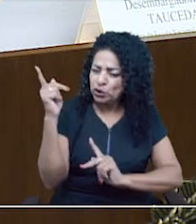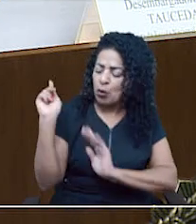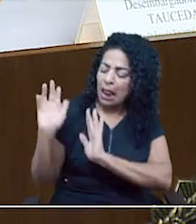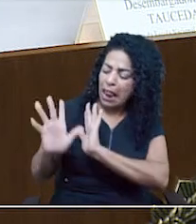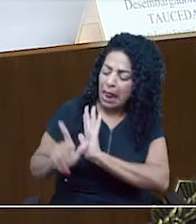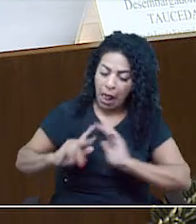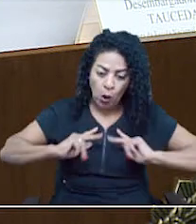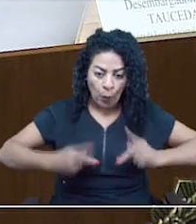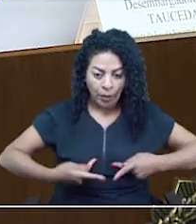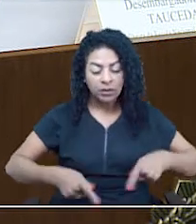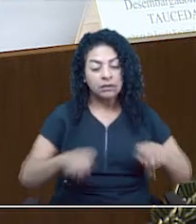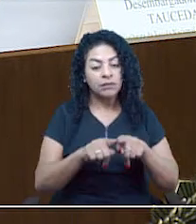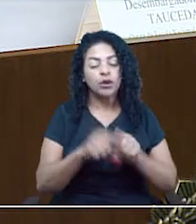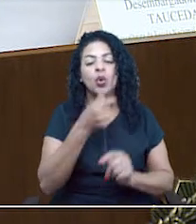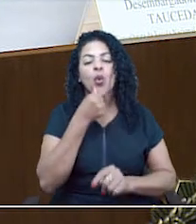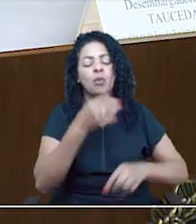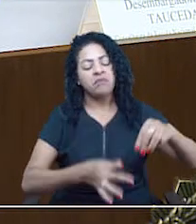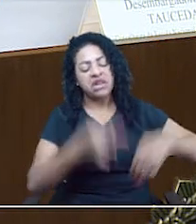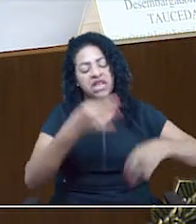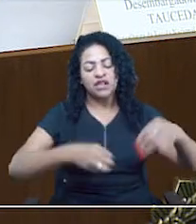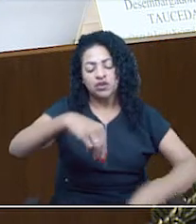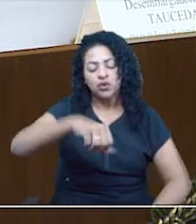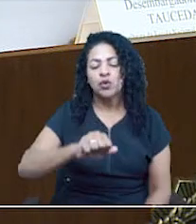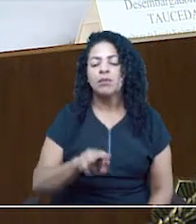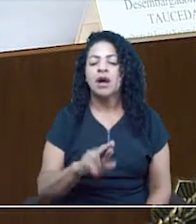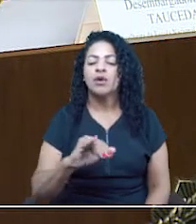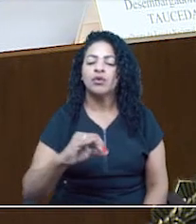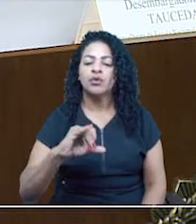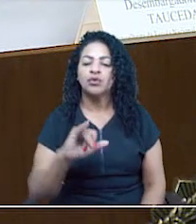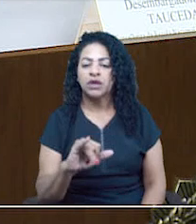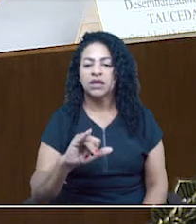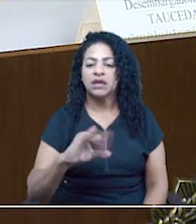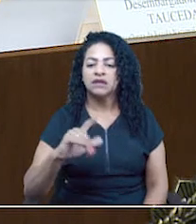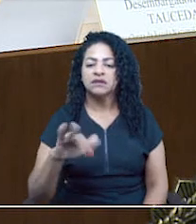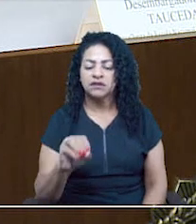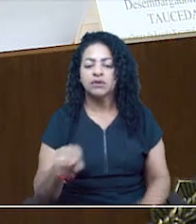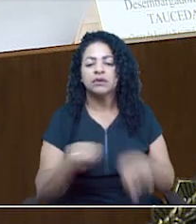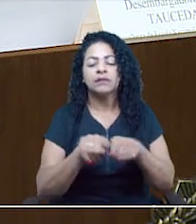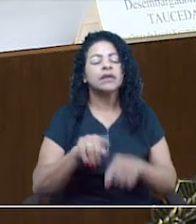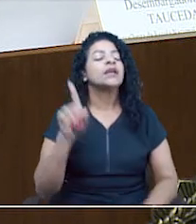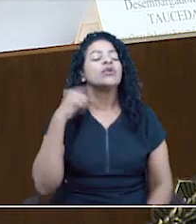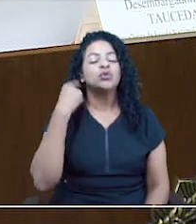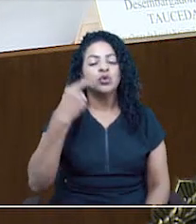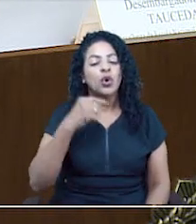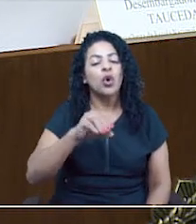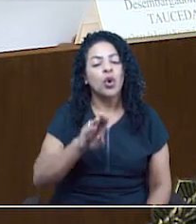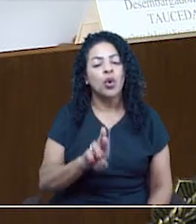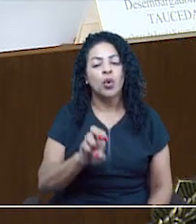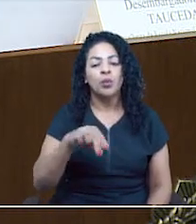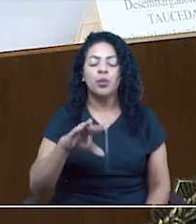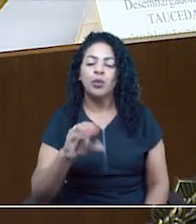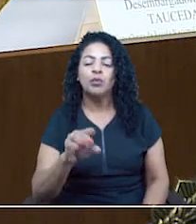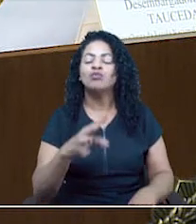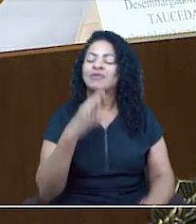ministro Maurício, do Bruno, doutor Bruno e de todo o Conselho, nós aqui reconhecemos e agradecemos